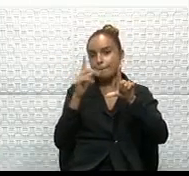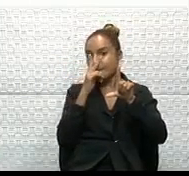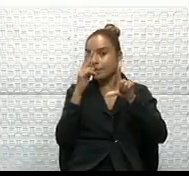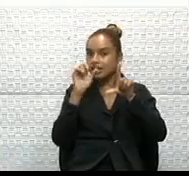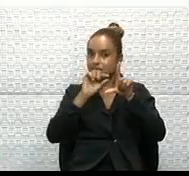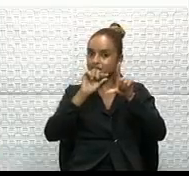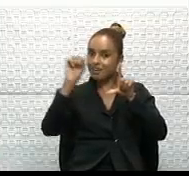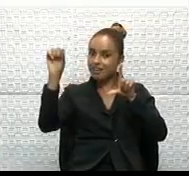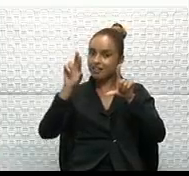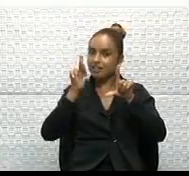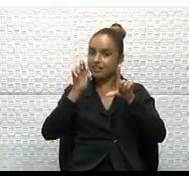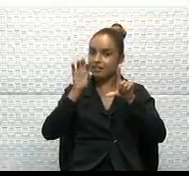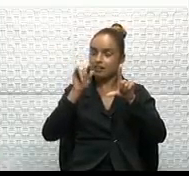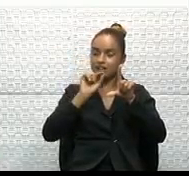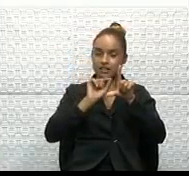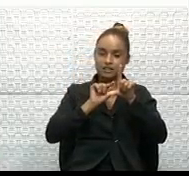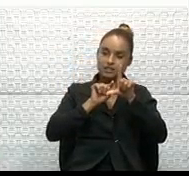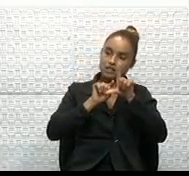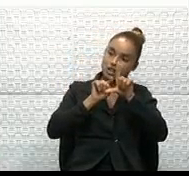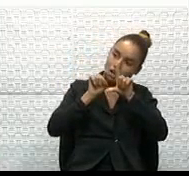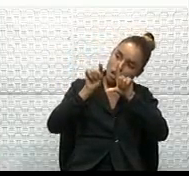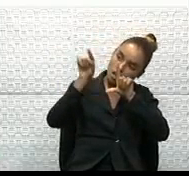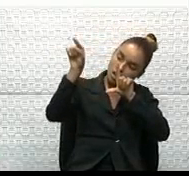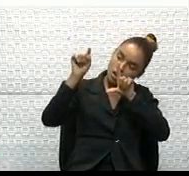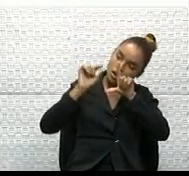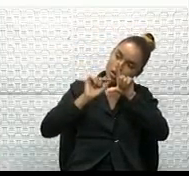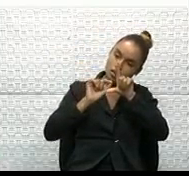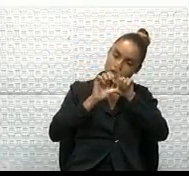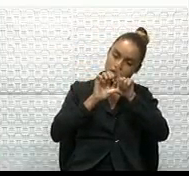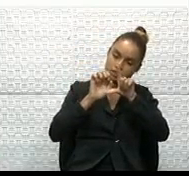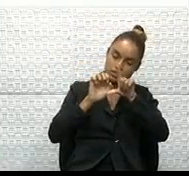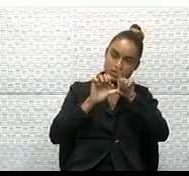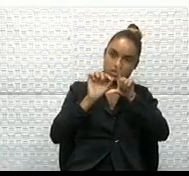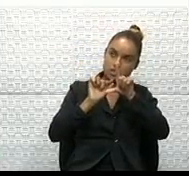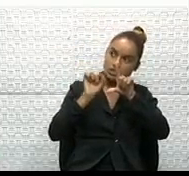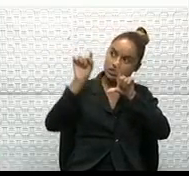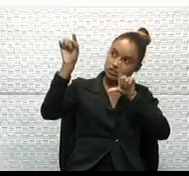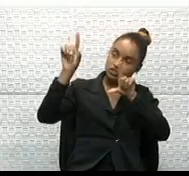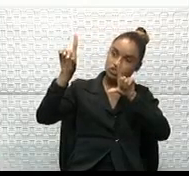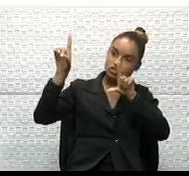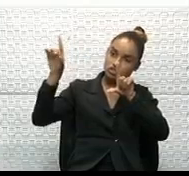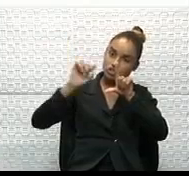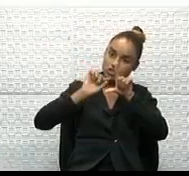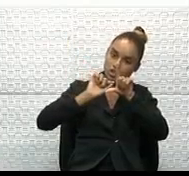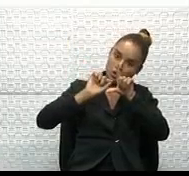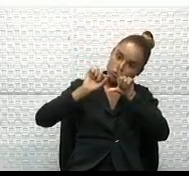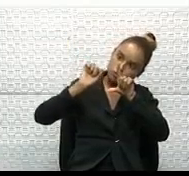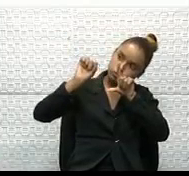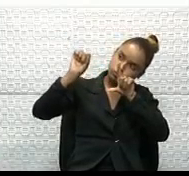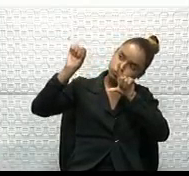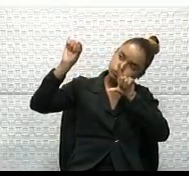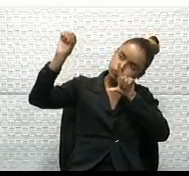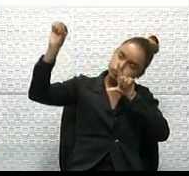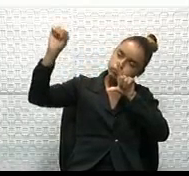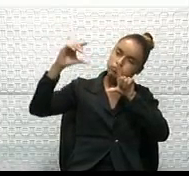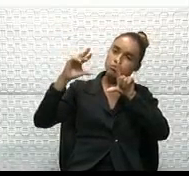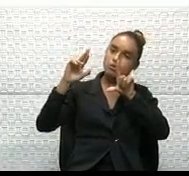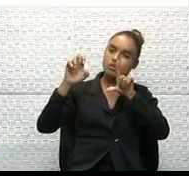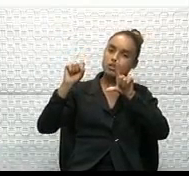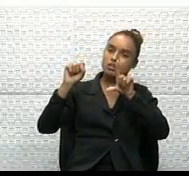uma reta crescente. Perceba que ela cresce da esquerda para a direita. Portanto, nós dizemos que a correlação